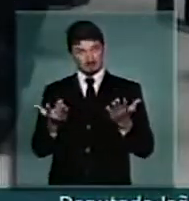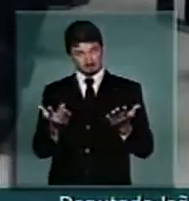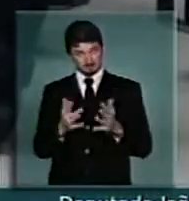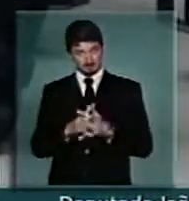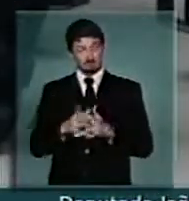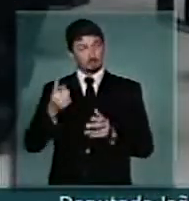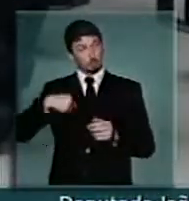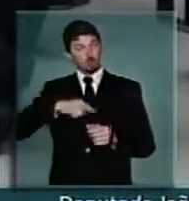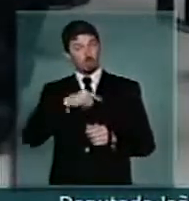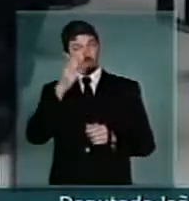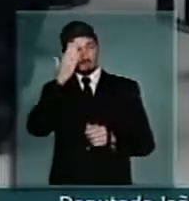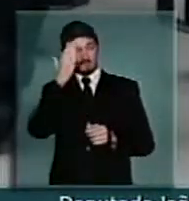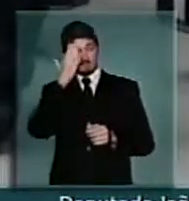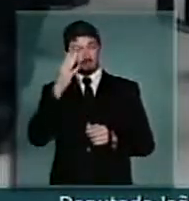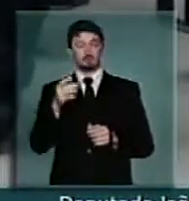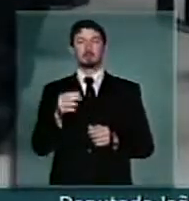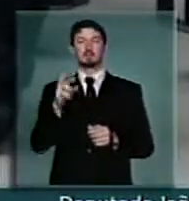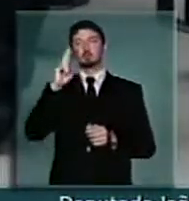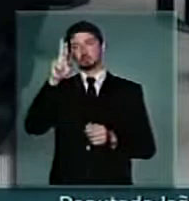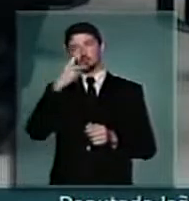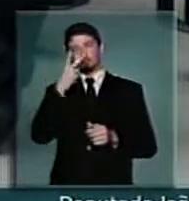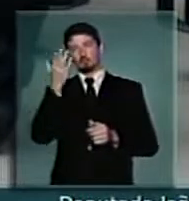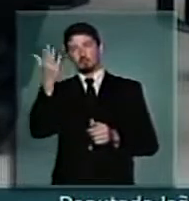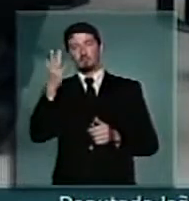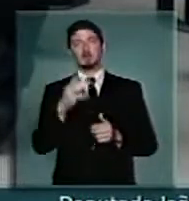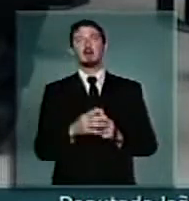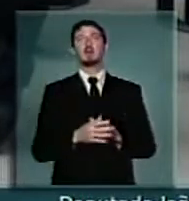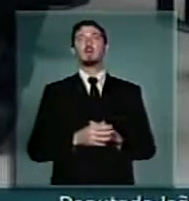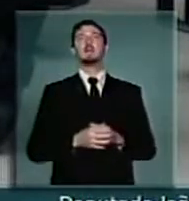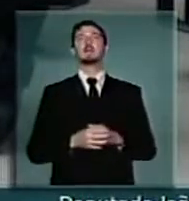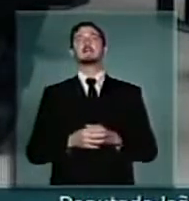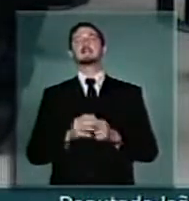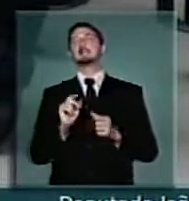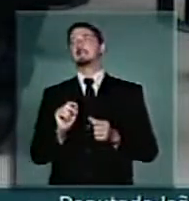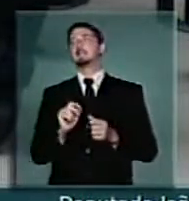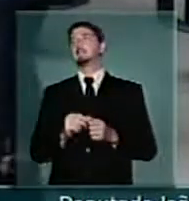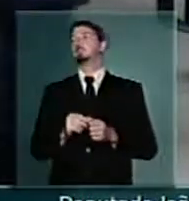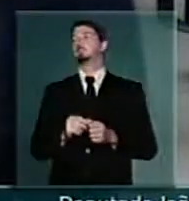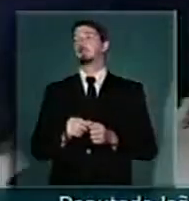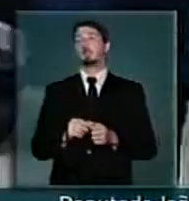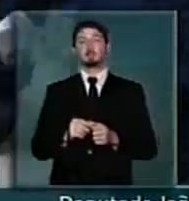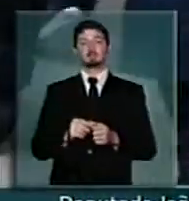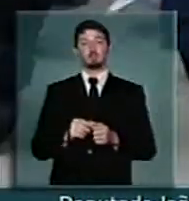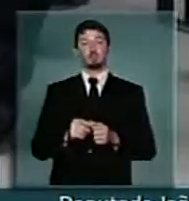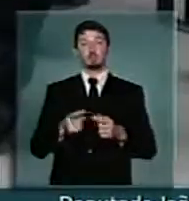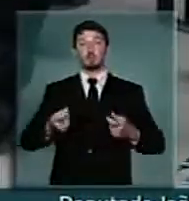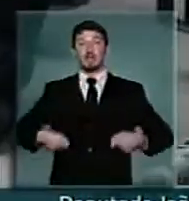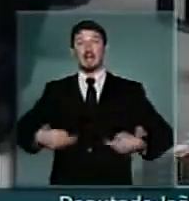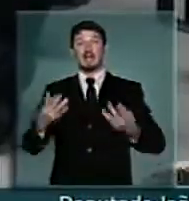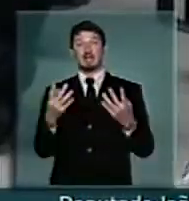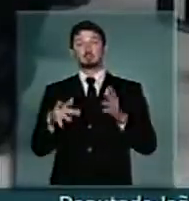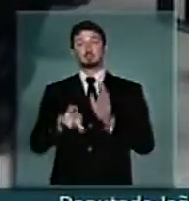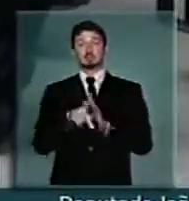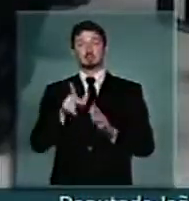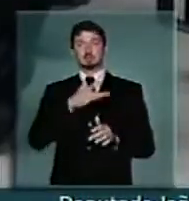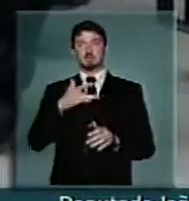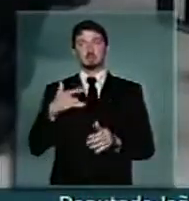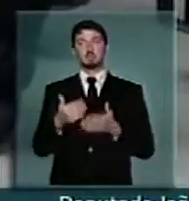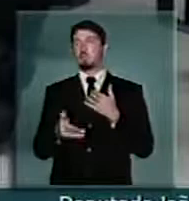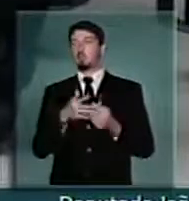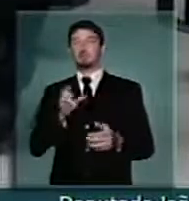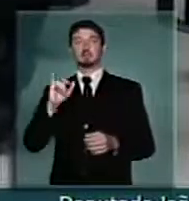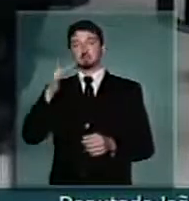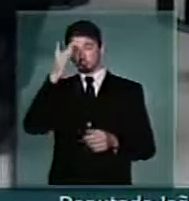nós sabemos essa questão que Vossa Excelência coloca, que os grandes custos da saúde, seja para rico ou para